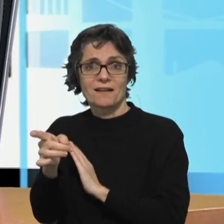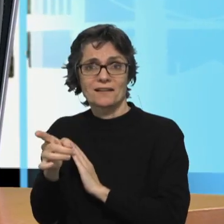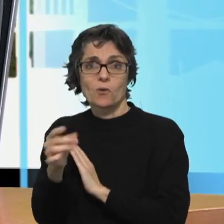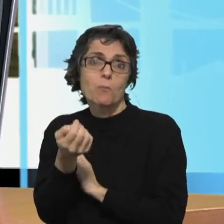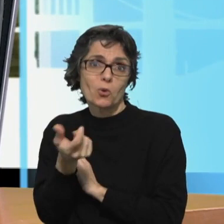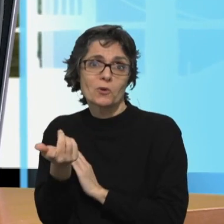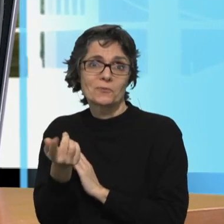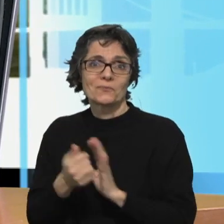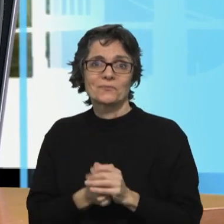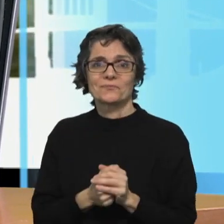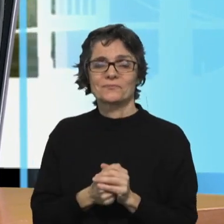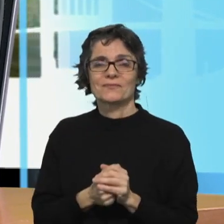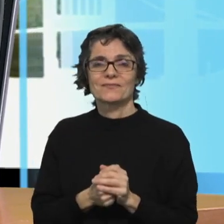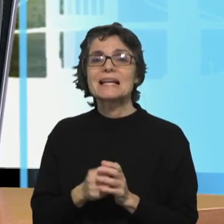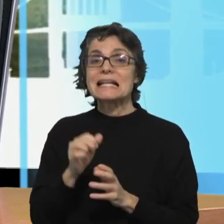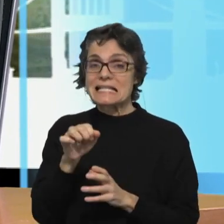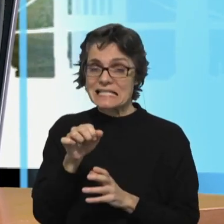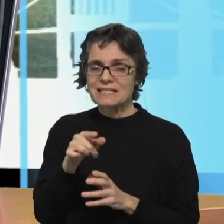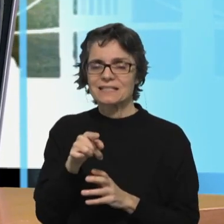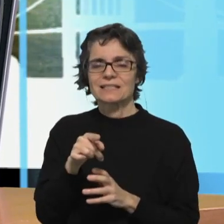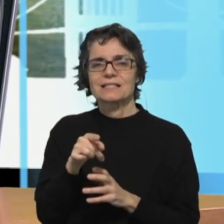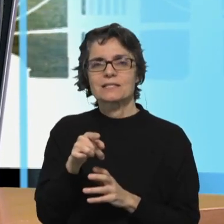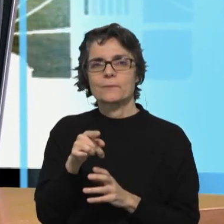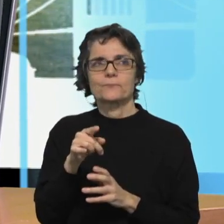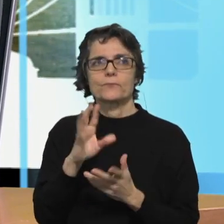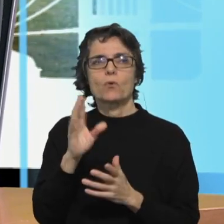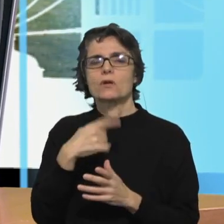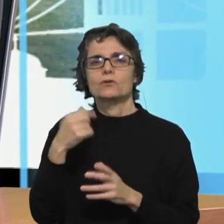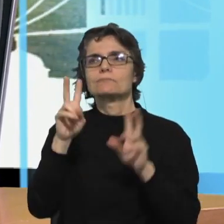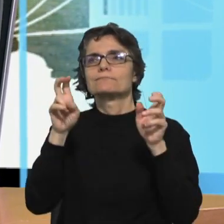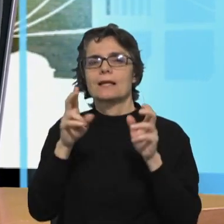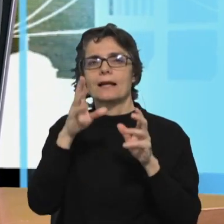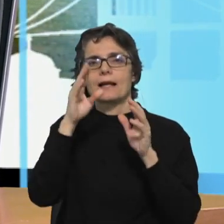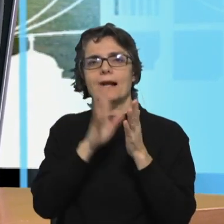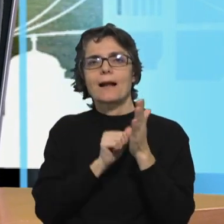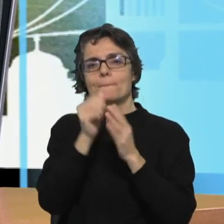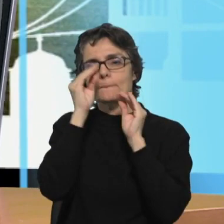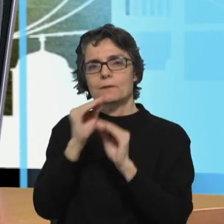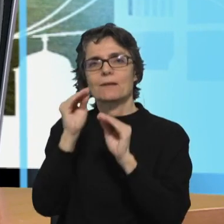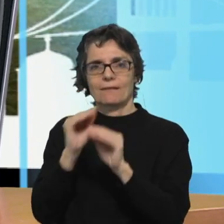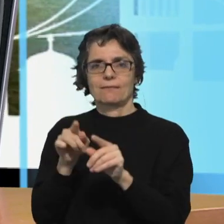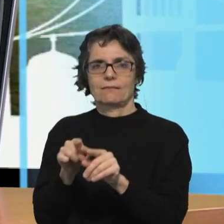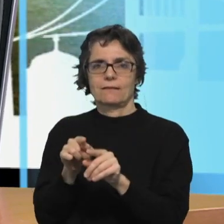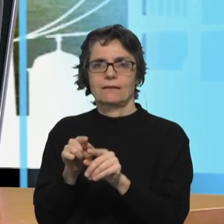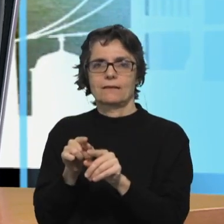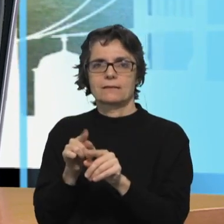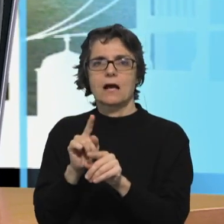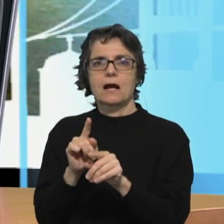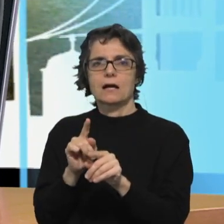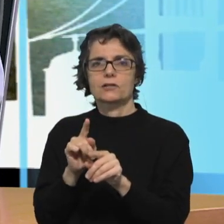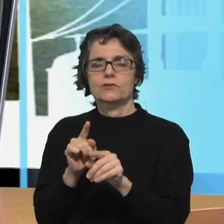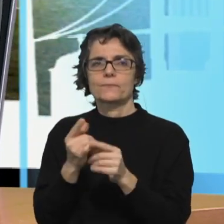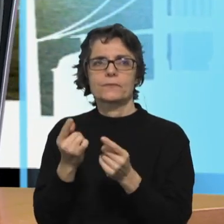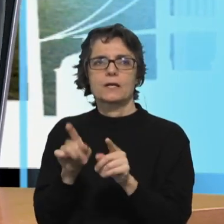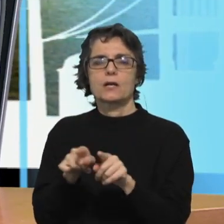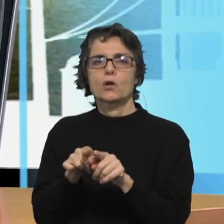cada vez mais faz sentido entender a catequese, isto é, como este processo de iniciação a uma fé madura, adulta, como um ecossistema.